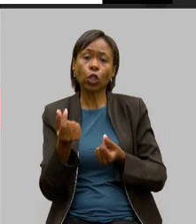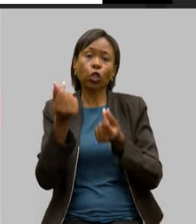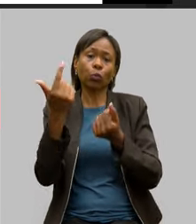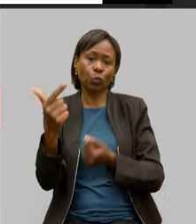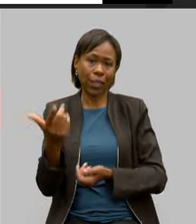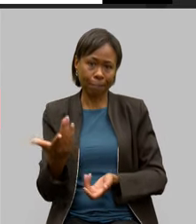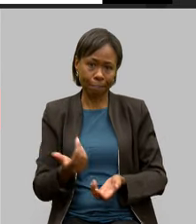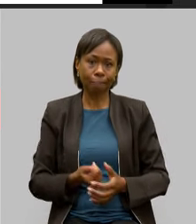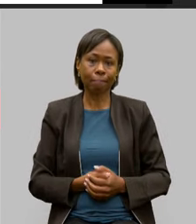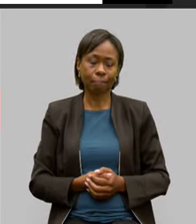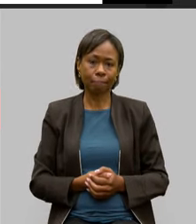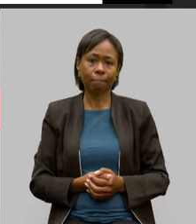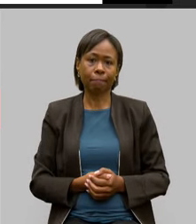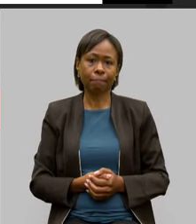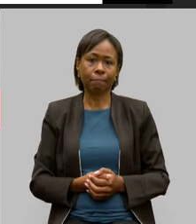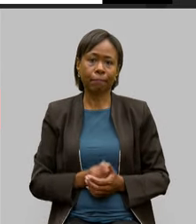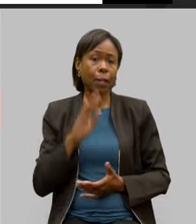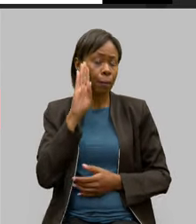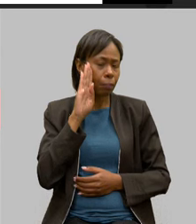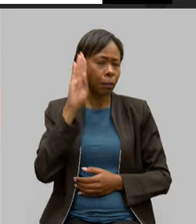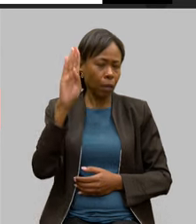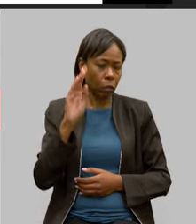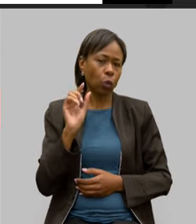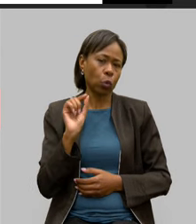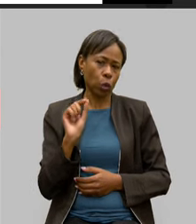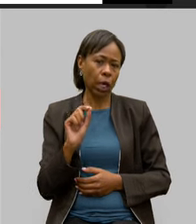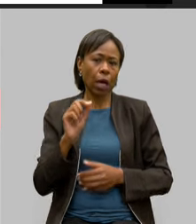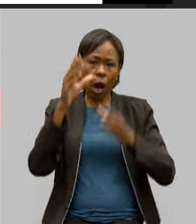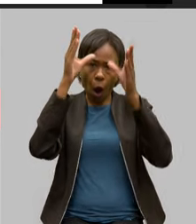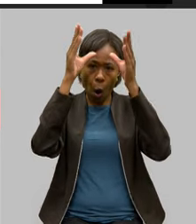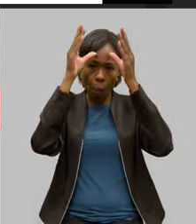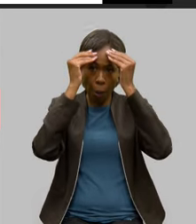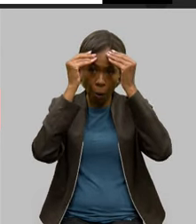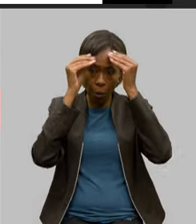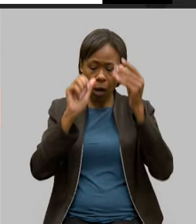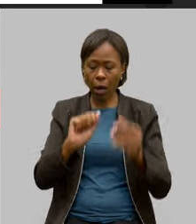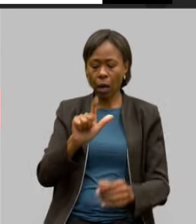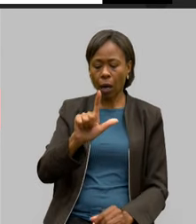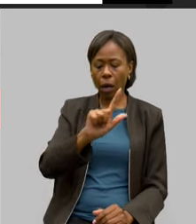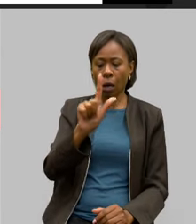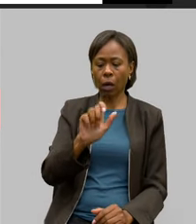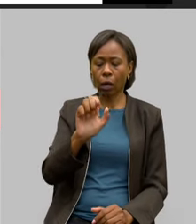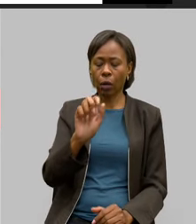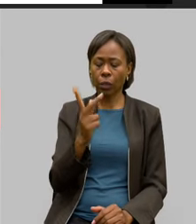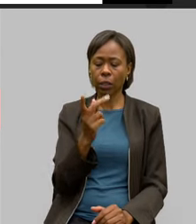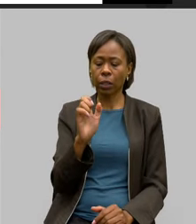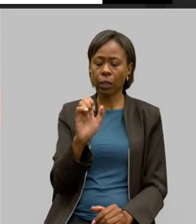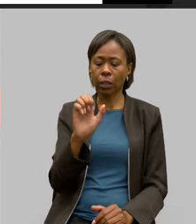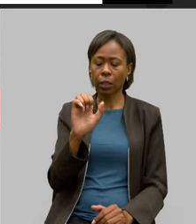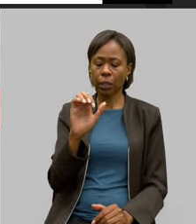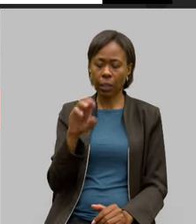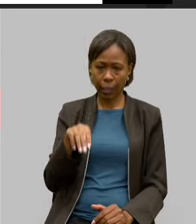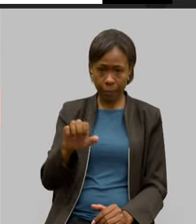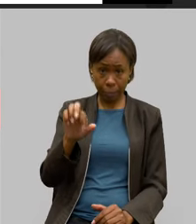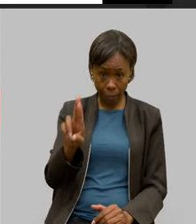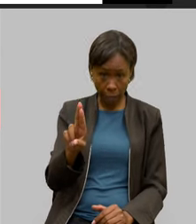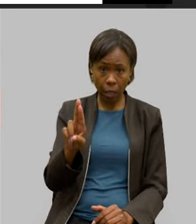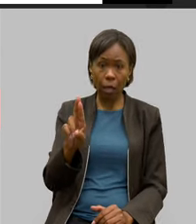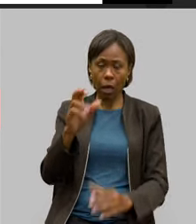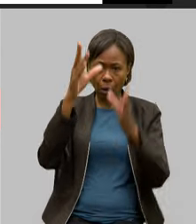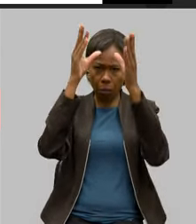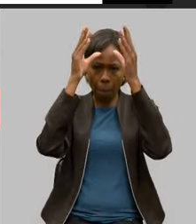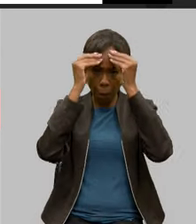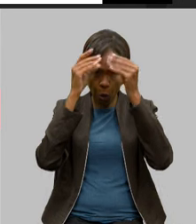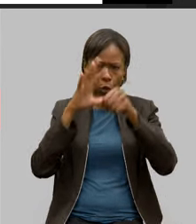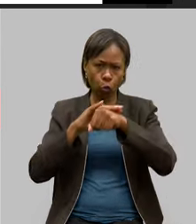eh em especial com relação ao Alzheimer é uma eh apresentação que que eu tenho muito